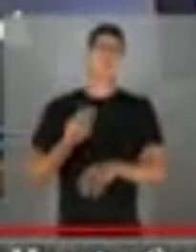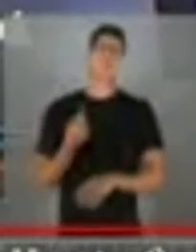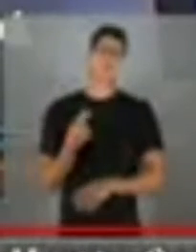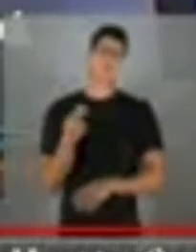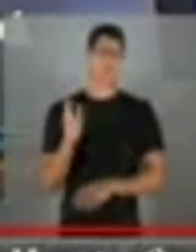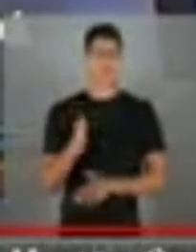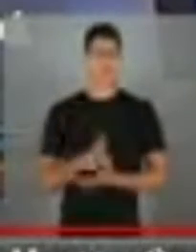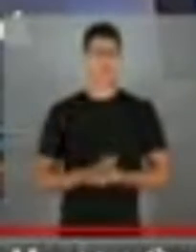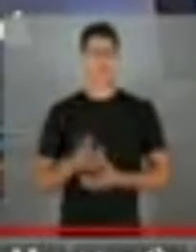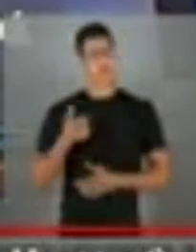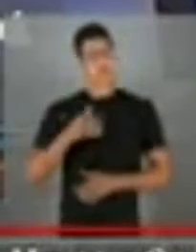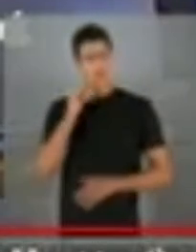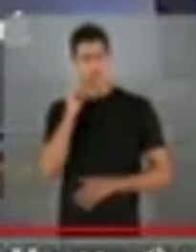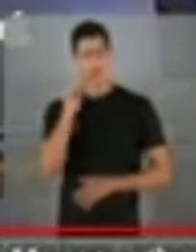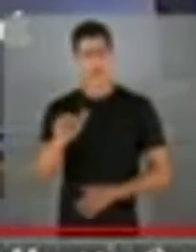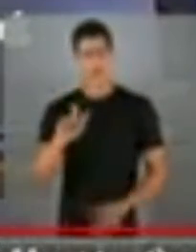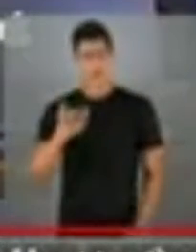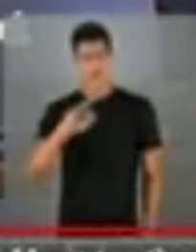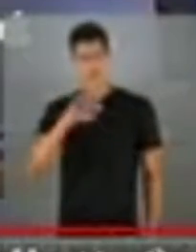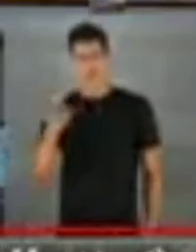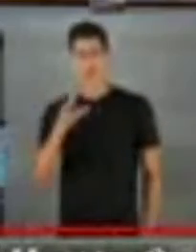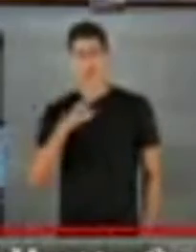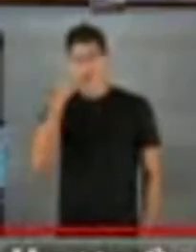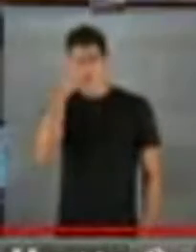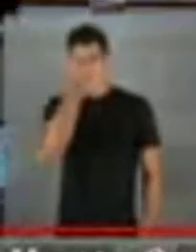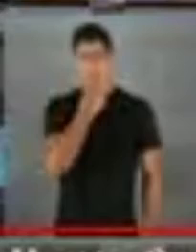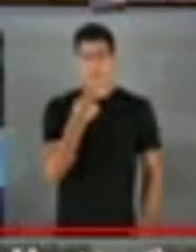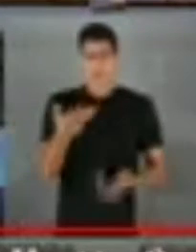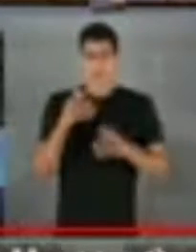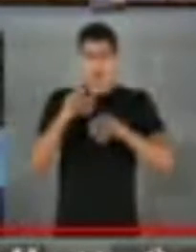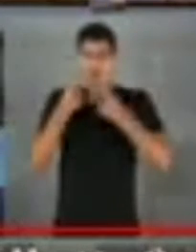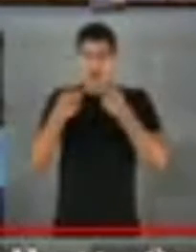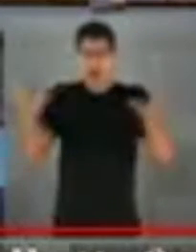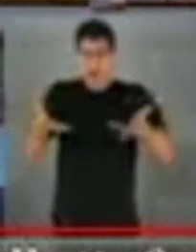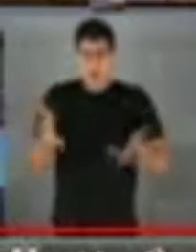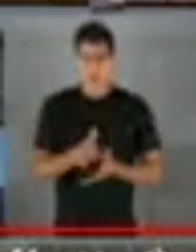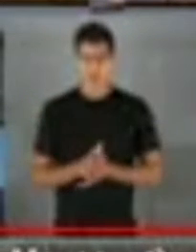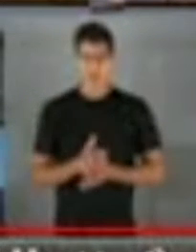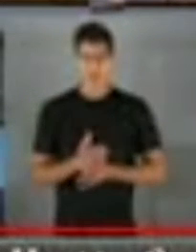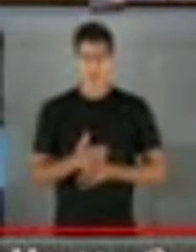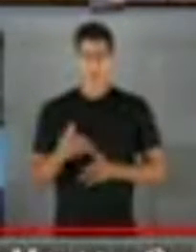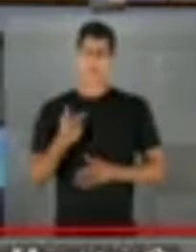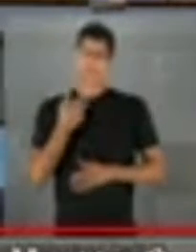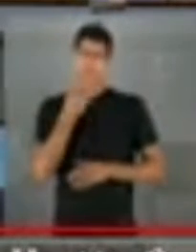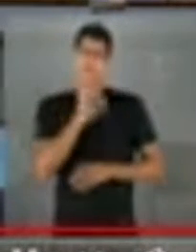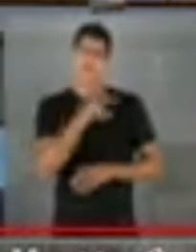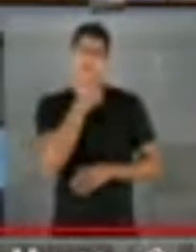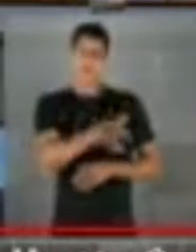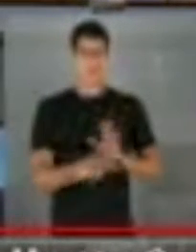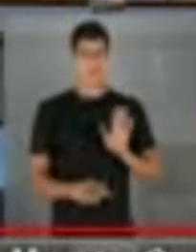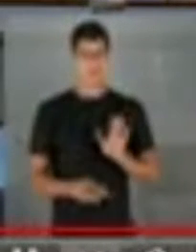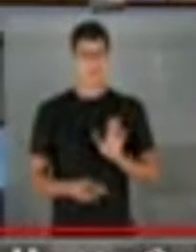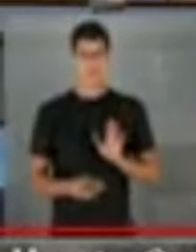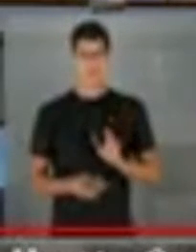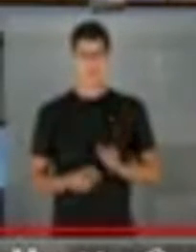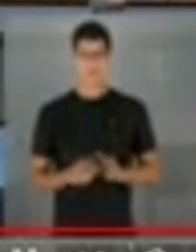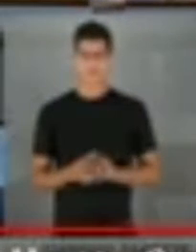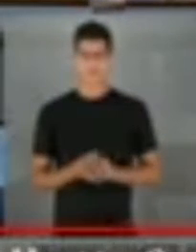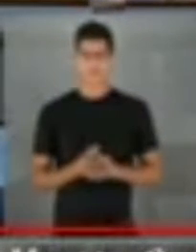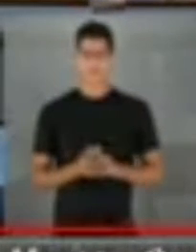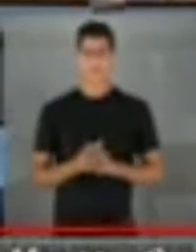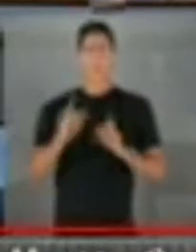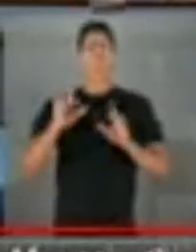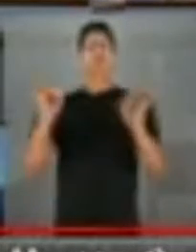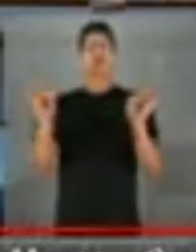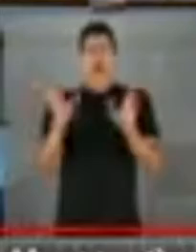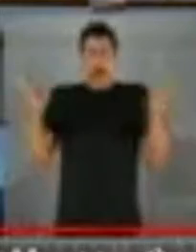com o senador Eduardo Girão, foi meia hora atrás. O senhor quer falar sobre isso agora? Não é só o dele. Eu vou concluir. Deixa eu concluir. Deixa eu terminar a